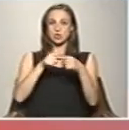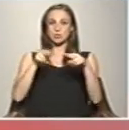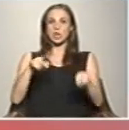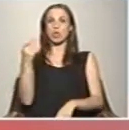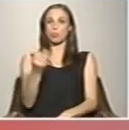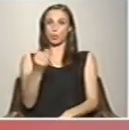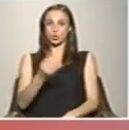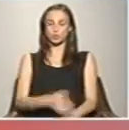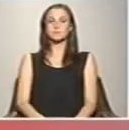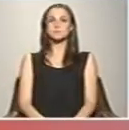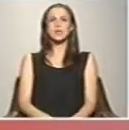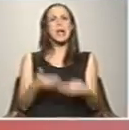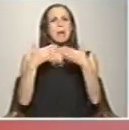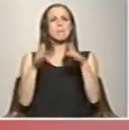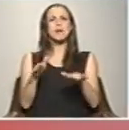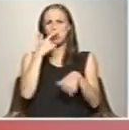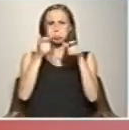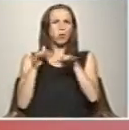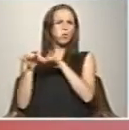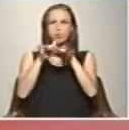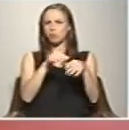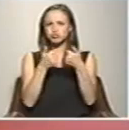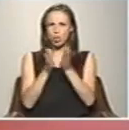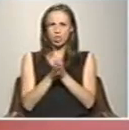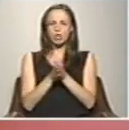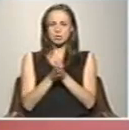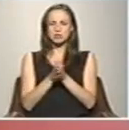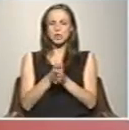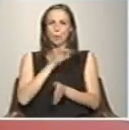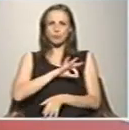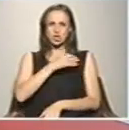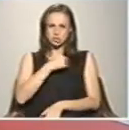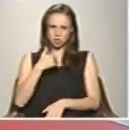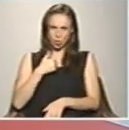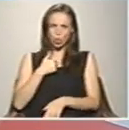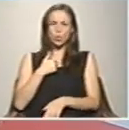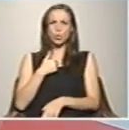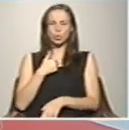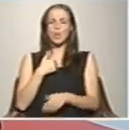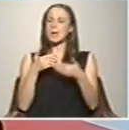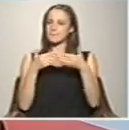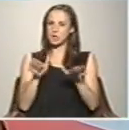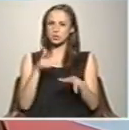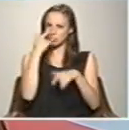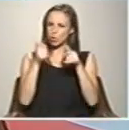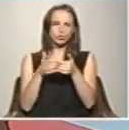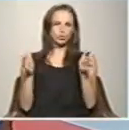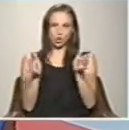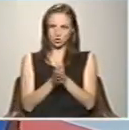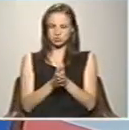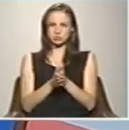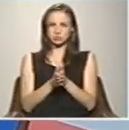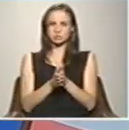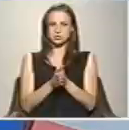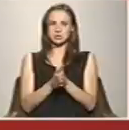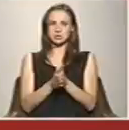Porto. E é aberto também à população, para além dos profissionais de saúde que lá vão estar? É aberto a toda a população e